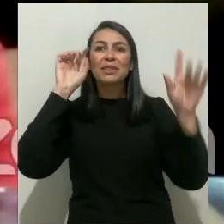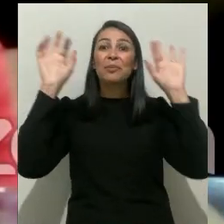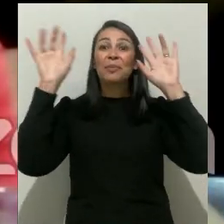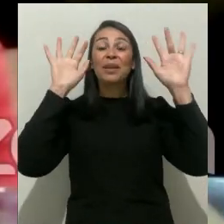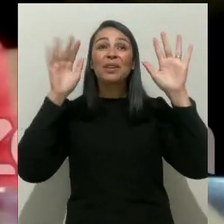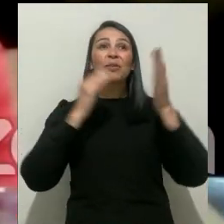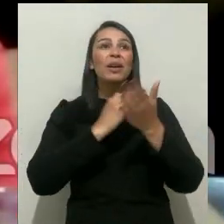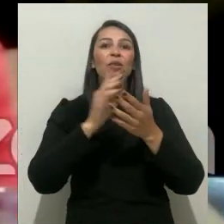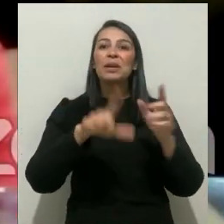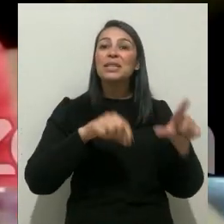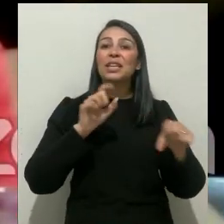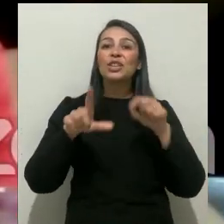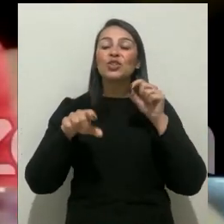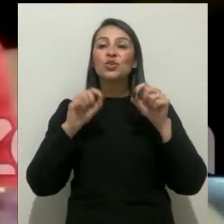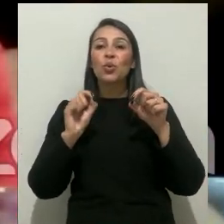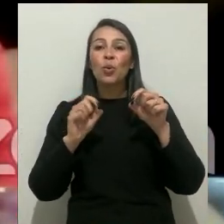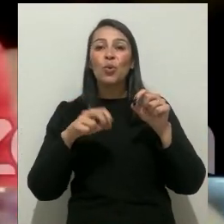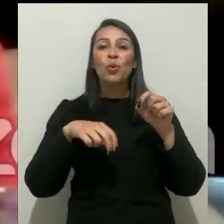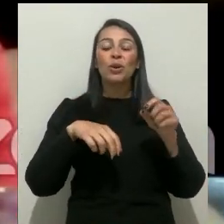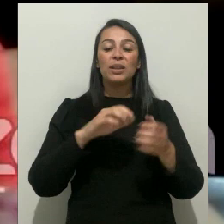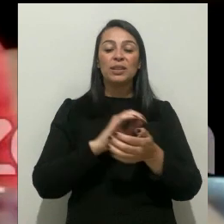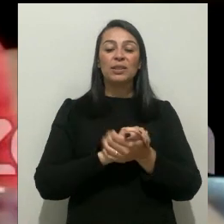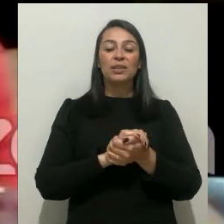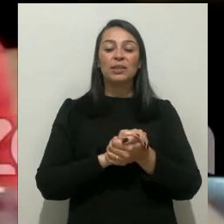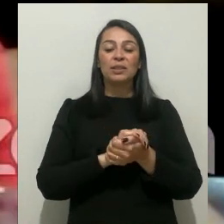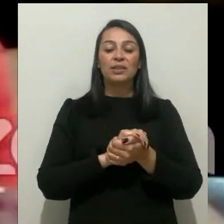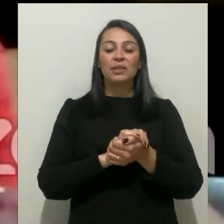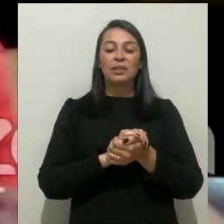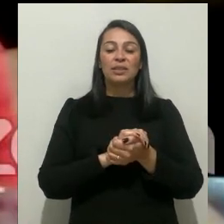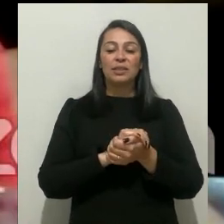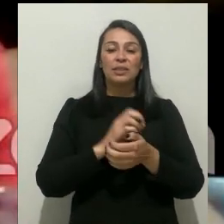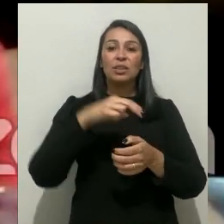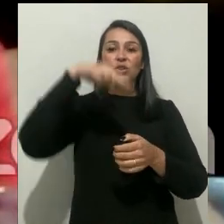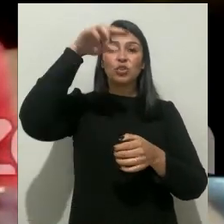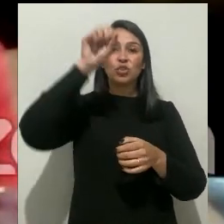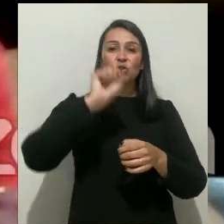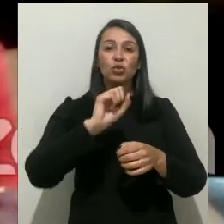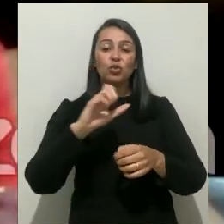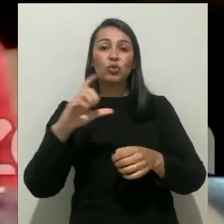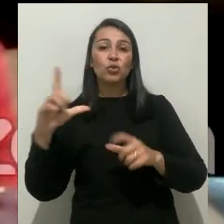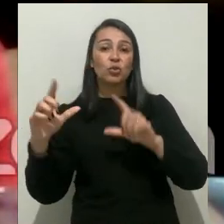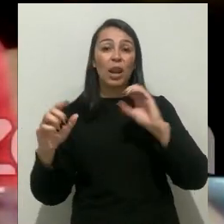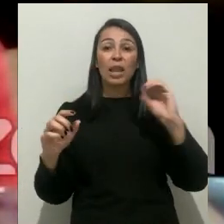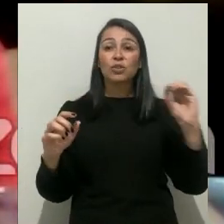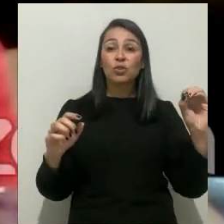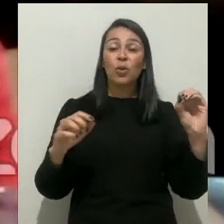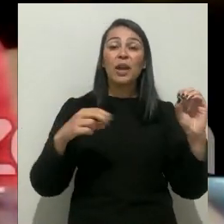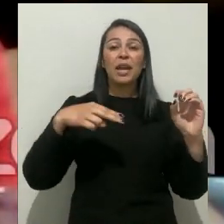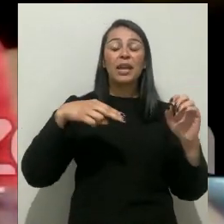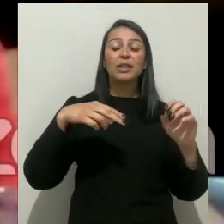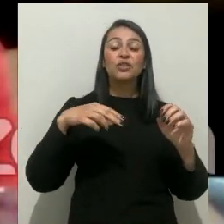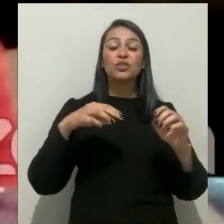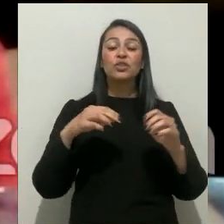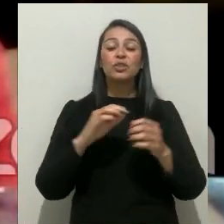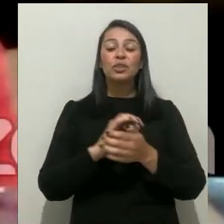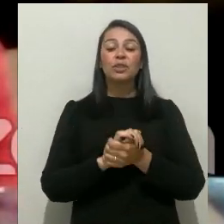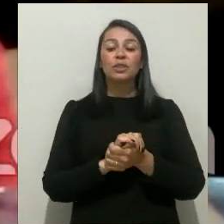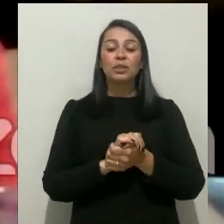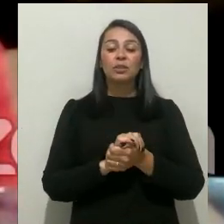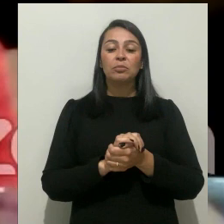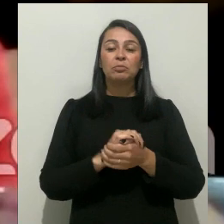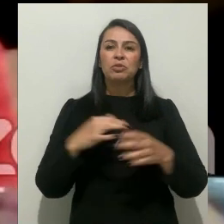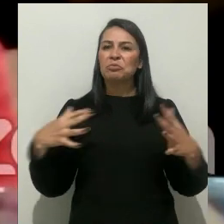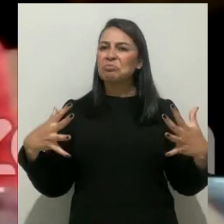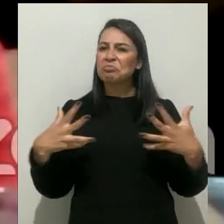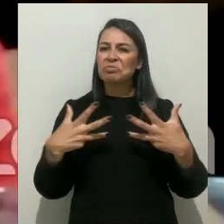a escolha dos pontos cardeais. Também tem isso, né? A posição dos pontos cardeais, né? Leste, sul, leste, oeste. Então, é